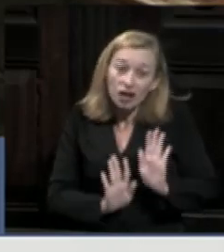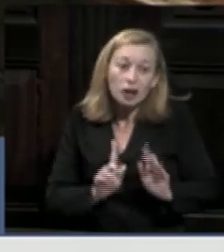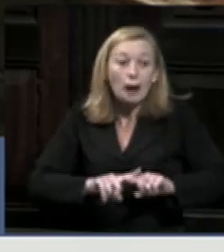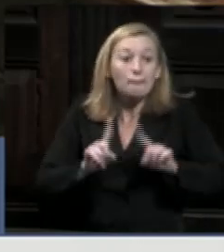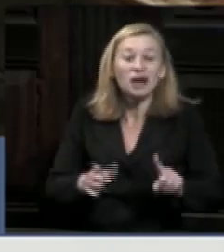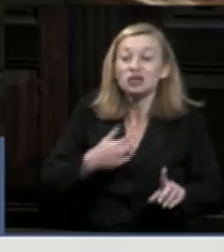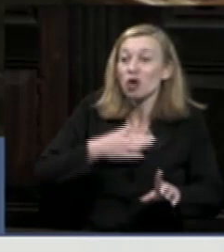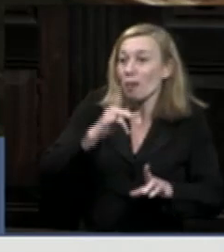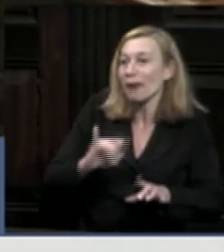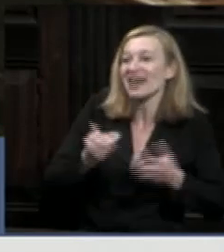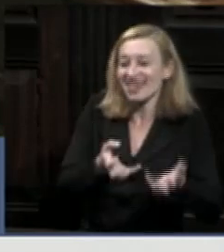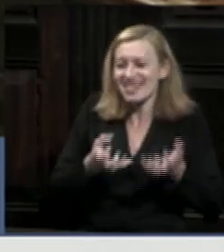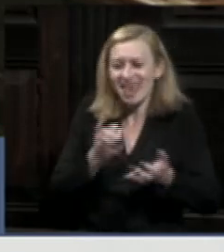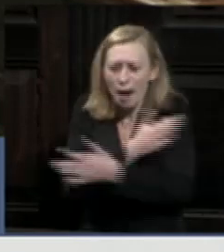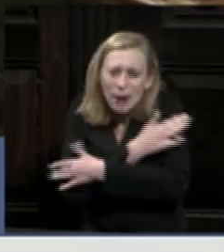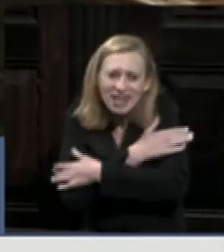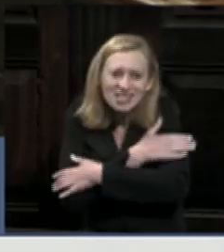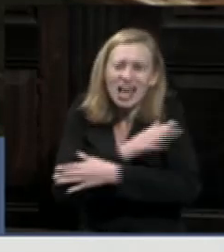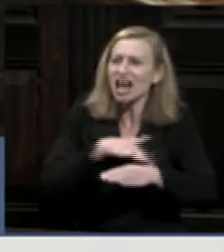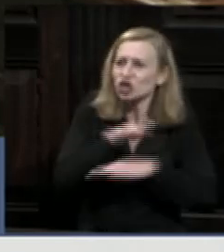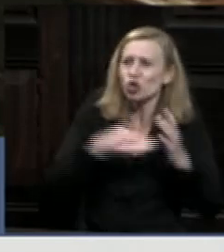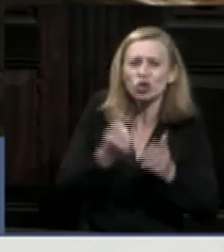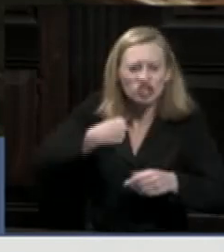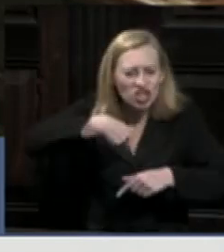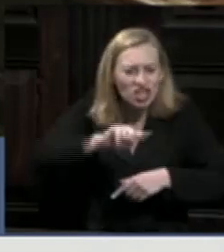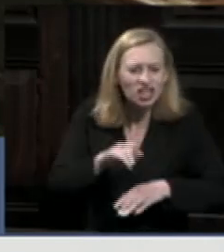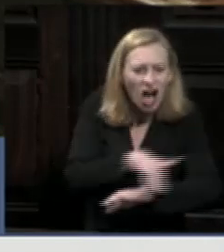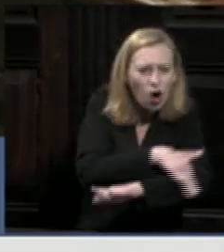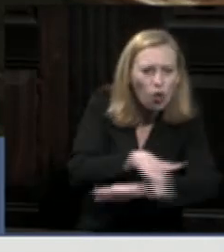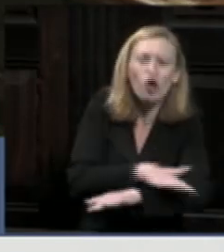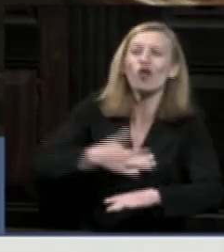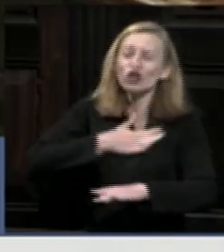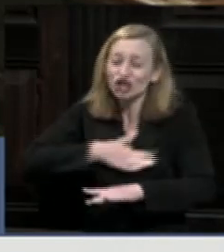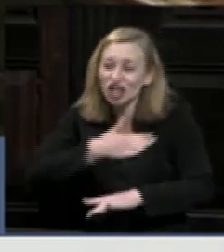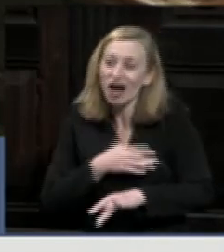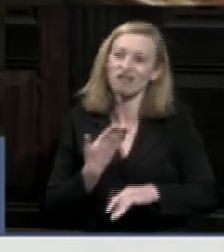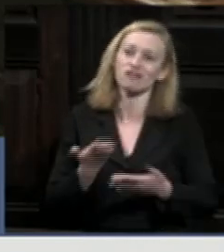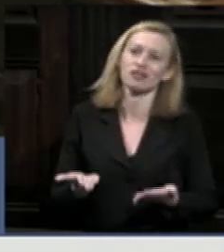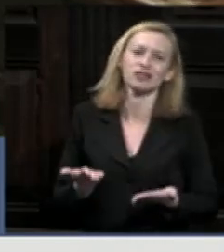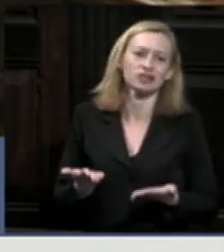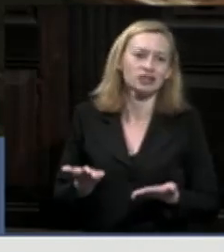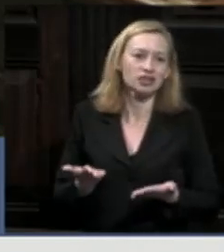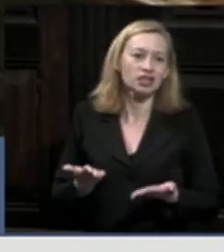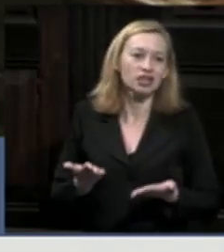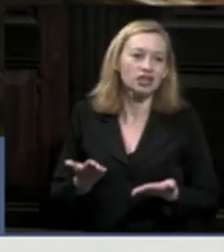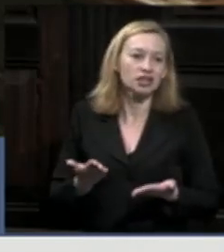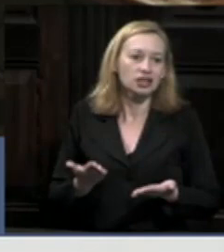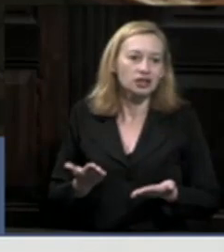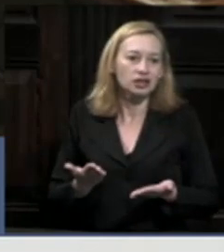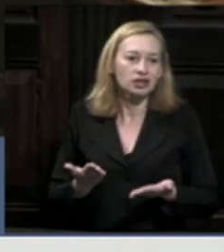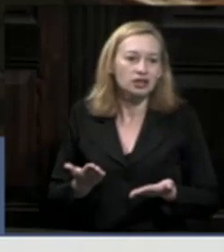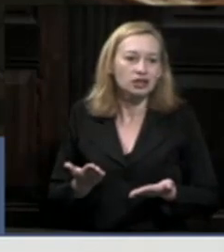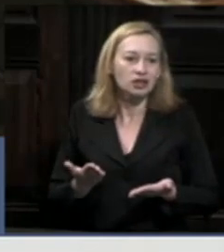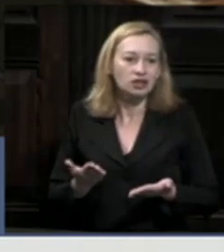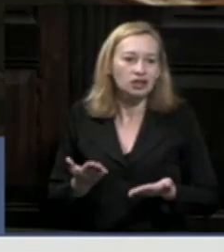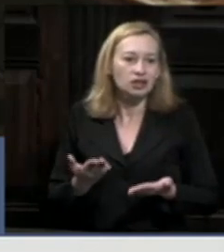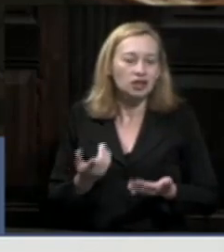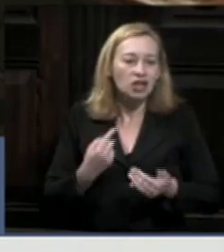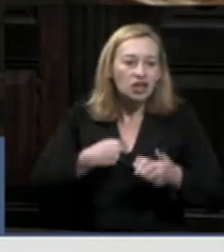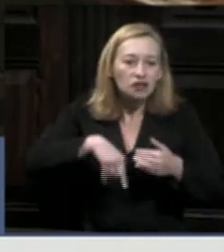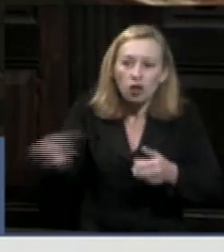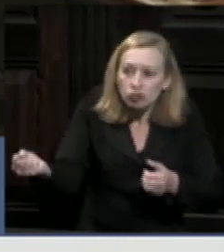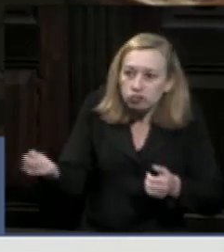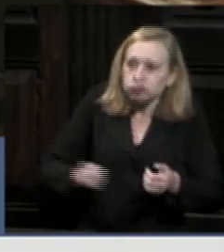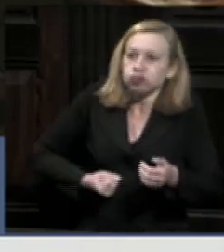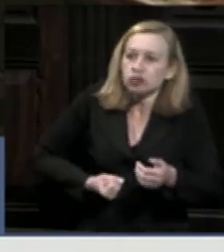abraçar todo mundo dizia pra rua isso que ele gostava de fazer ele foi golpeado no momento